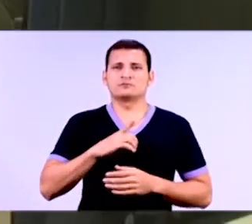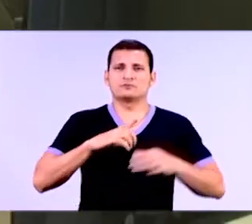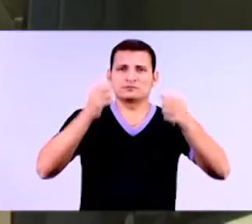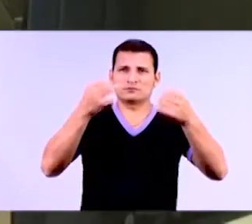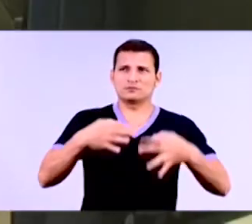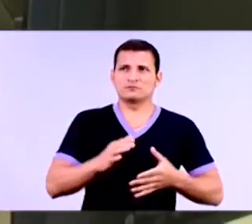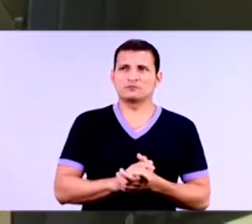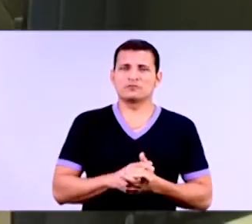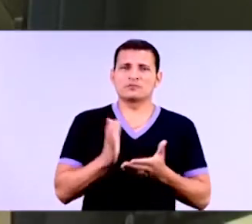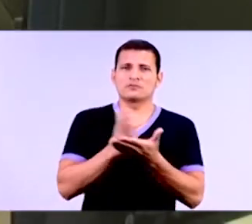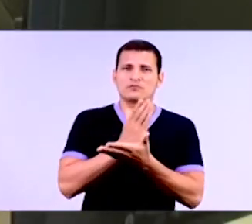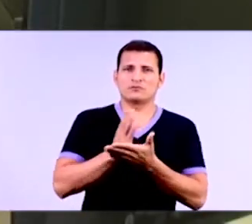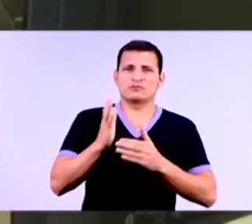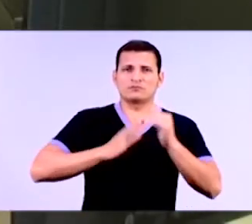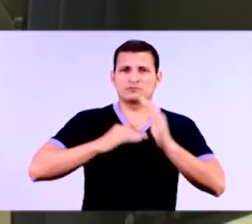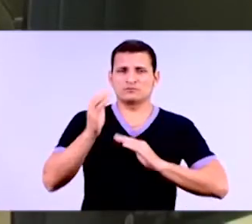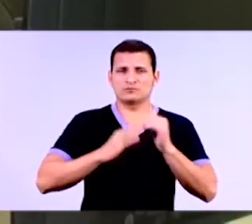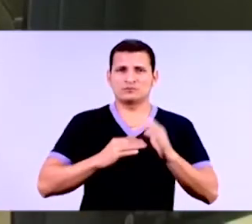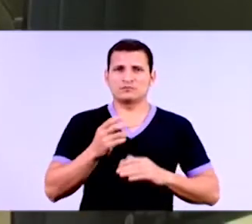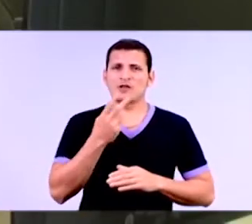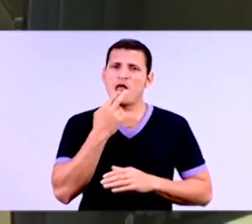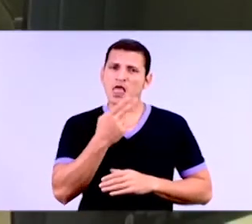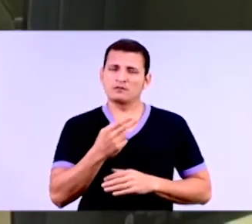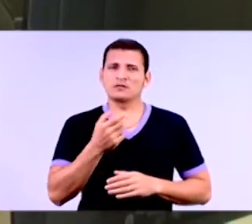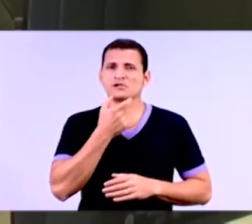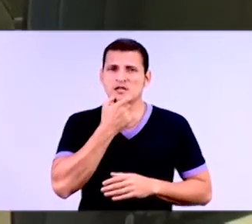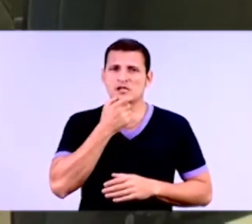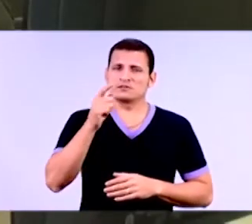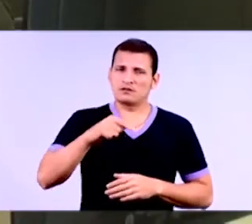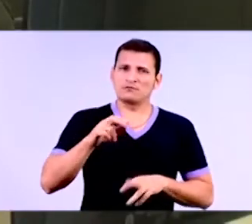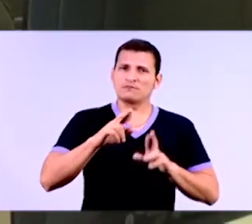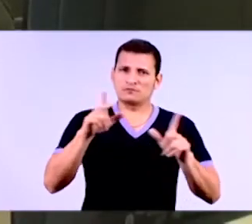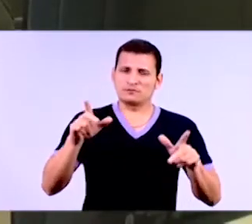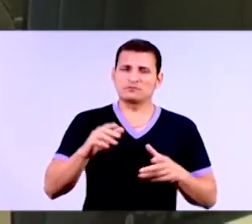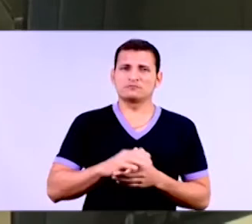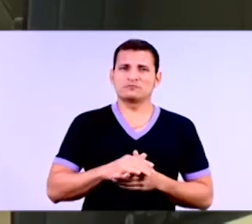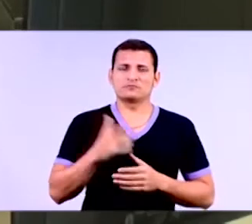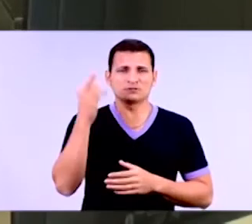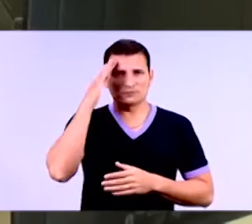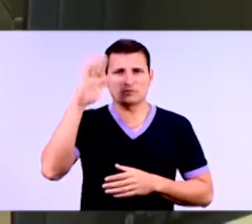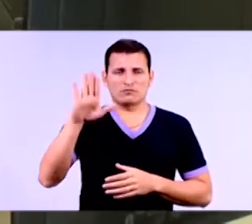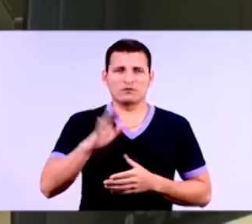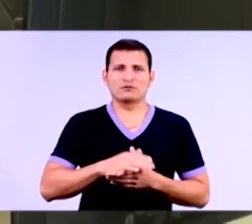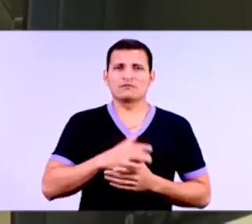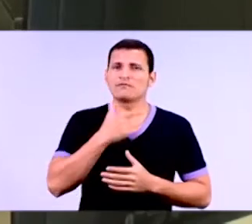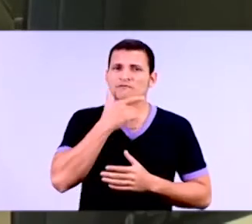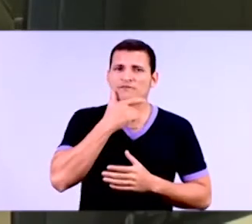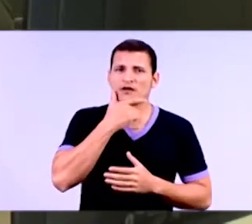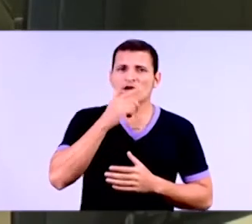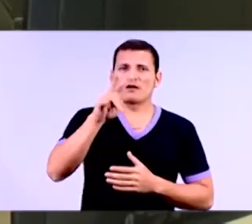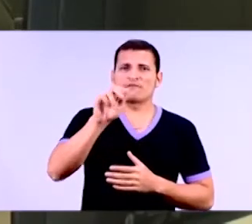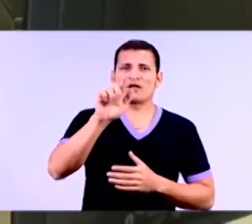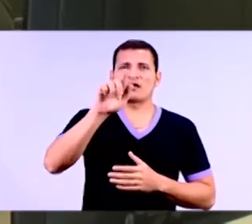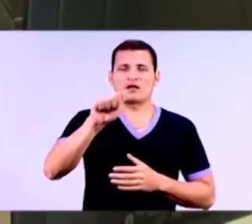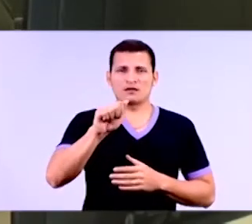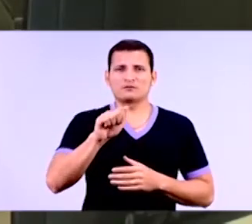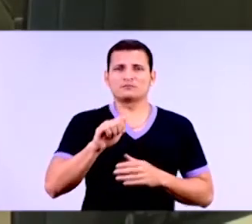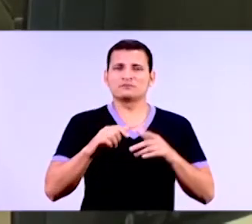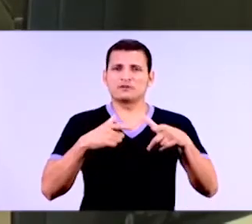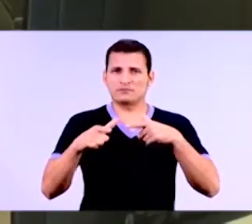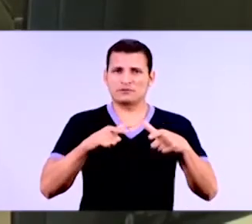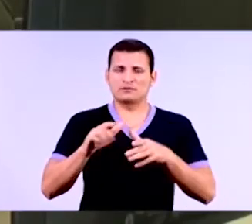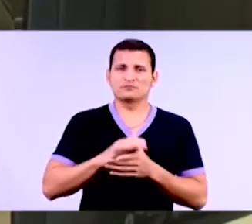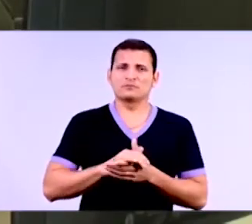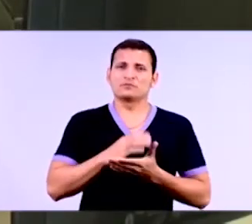Eu acho que para qualquer profissão a língua inglesa é o diferencial, principalmente numa vaga de emprego, né? O requisito no currículo, o